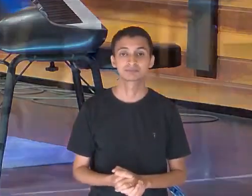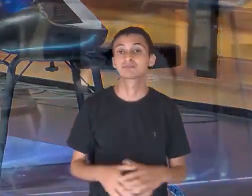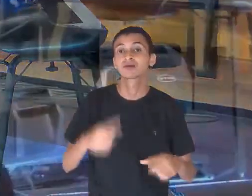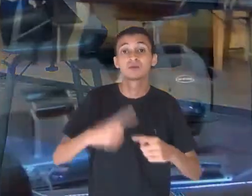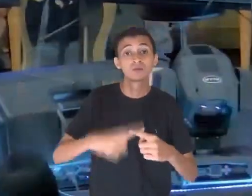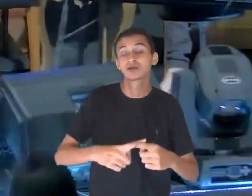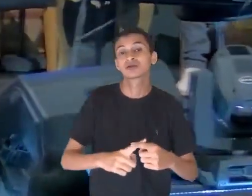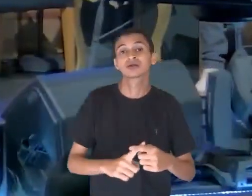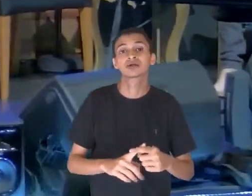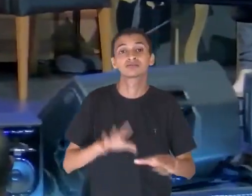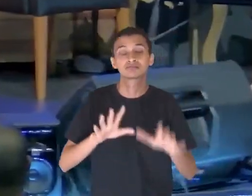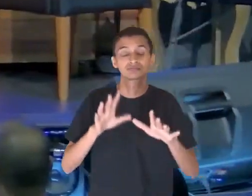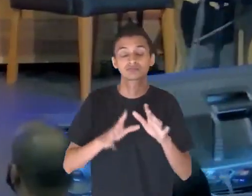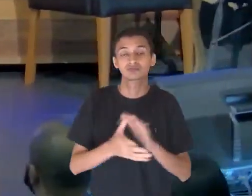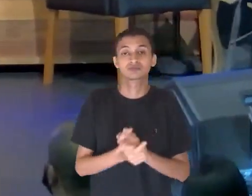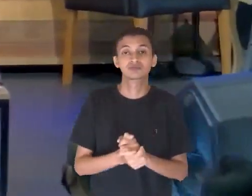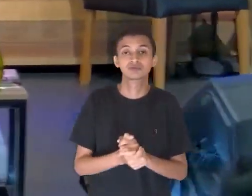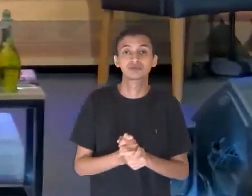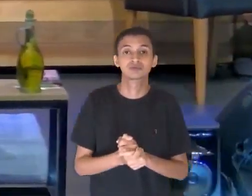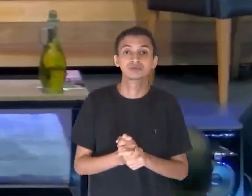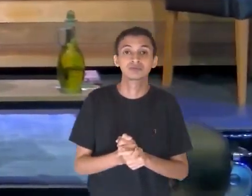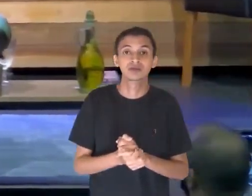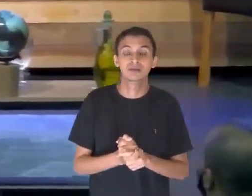Porque você olha para ele, o que você lembra? Ele é um